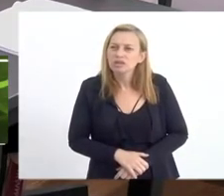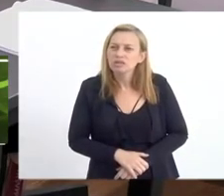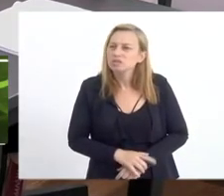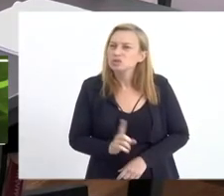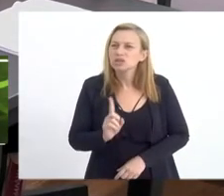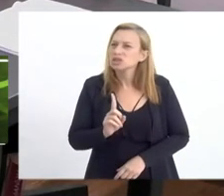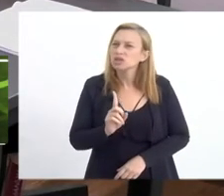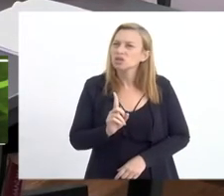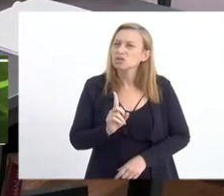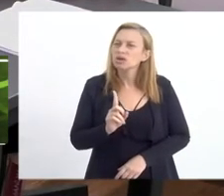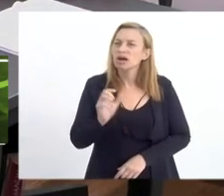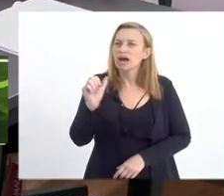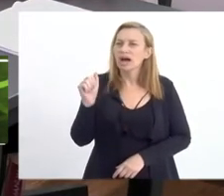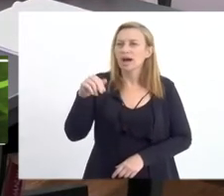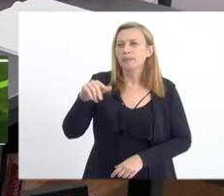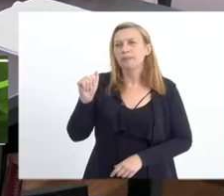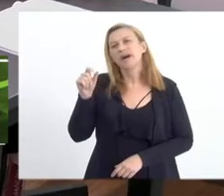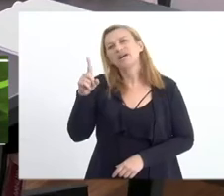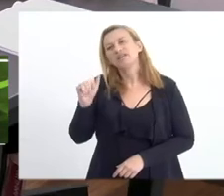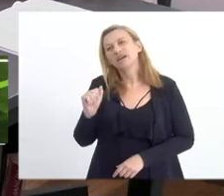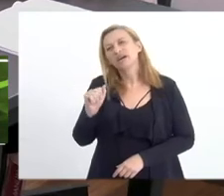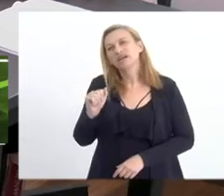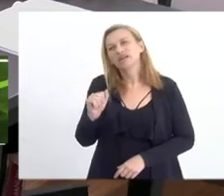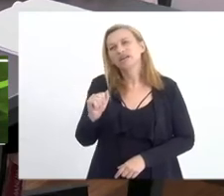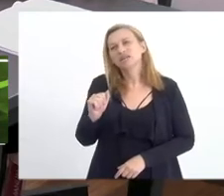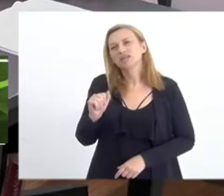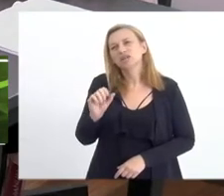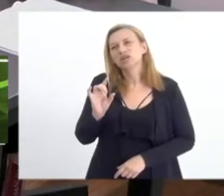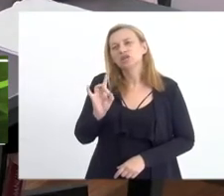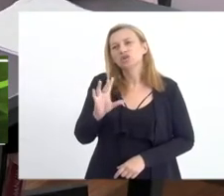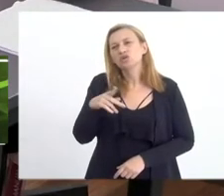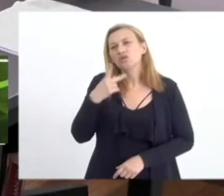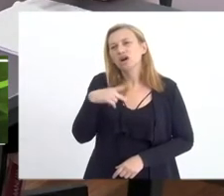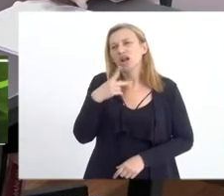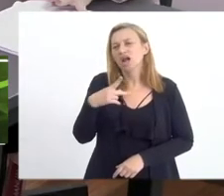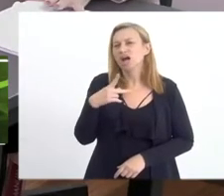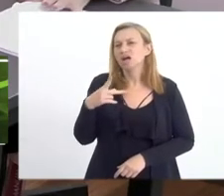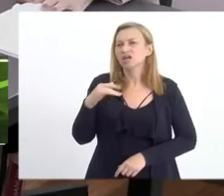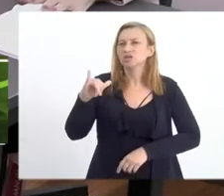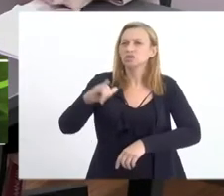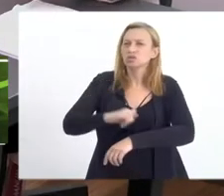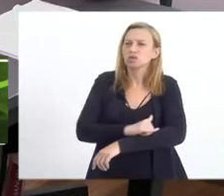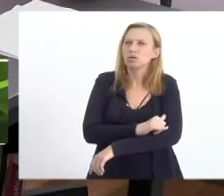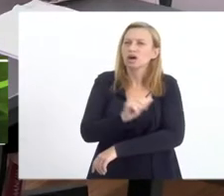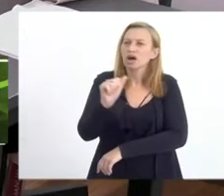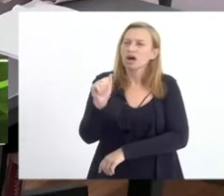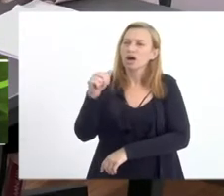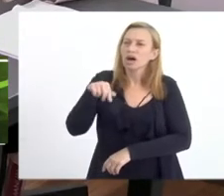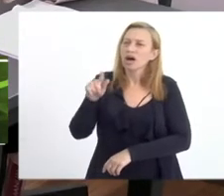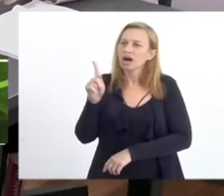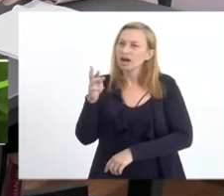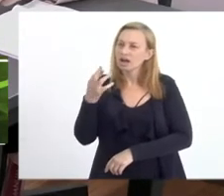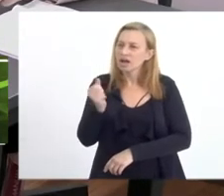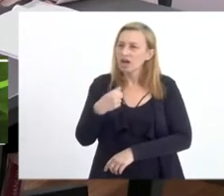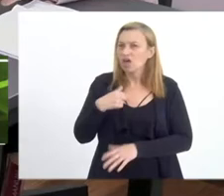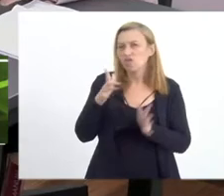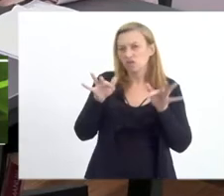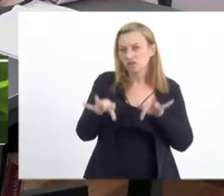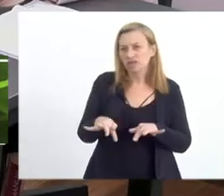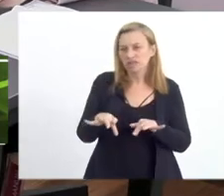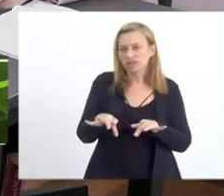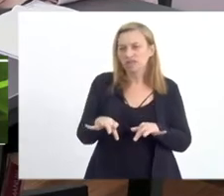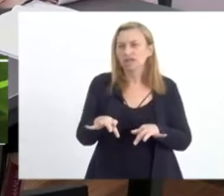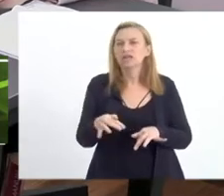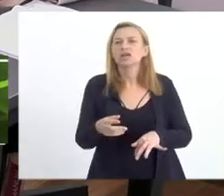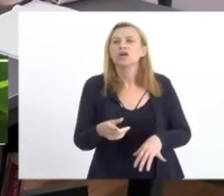Não, mas a Amanda. Mas a Amanda quer falar sobre Angra, entendeu? Eu vou finalizar.